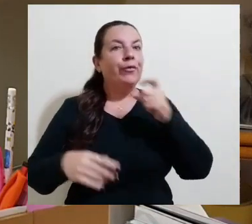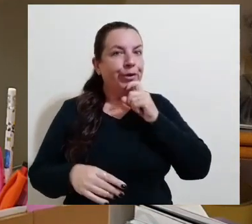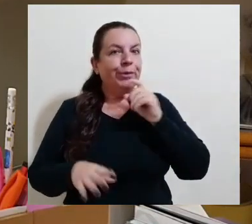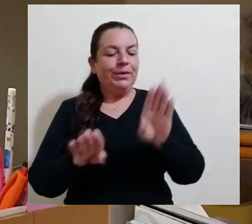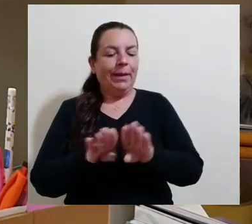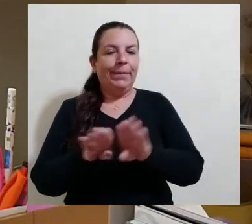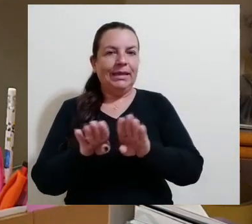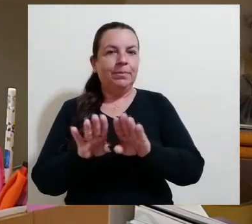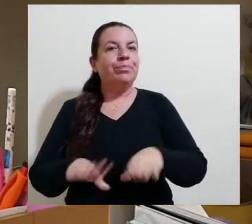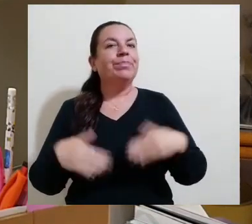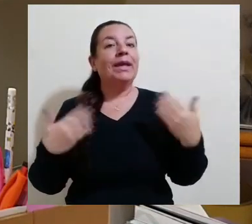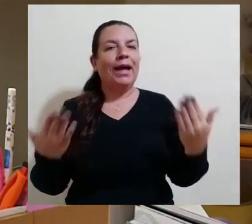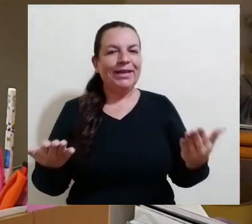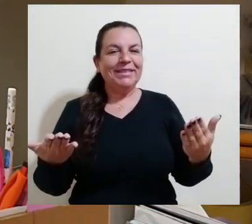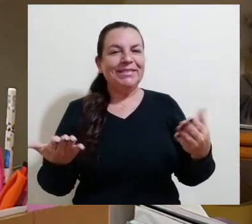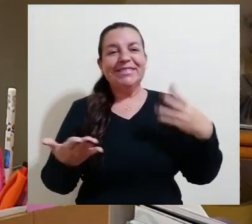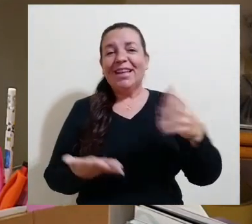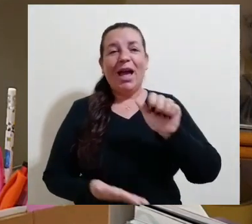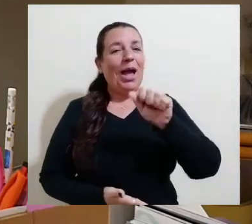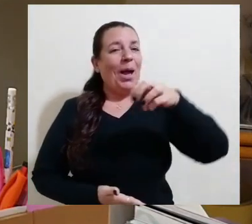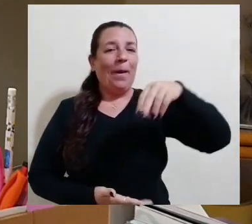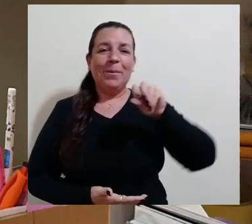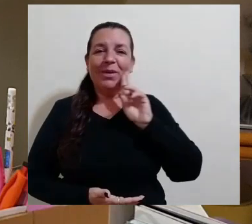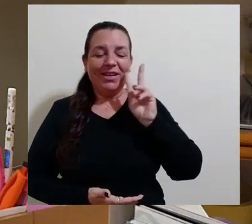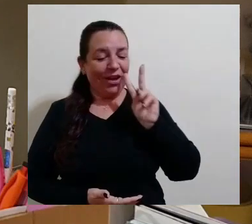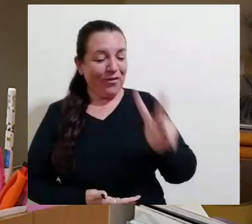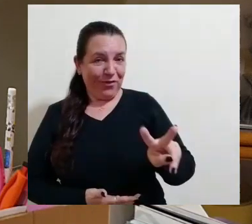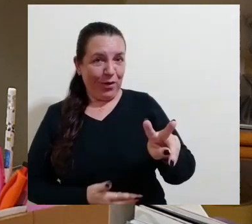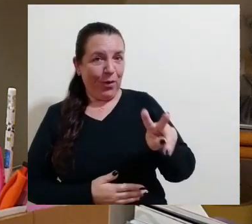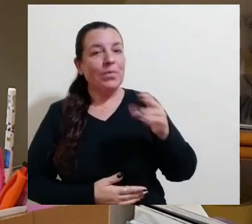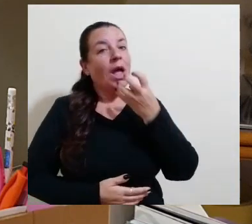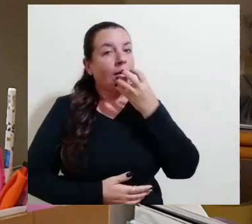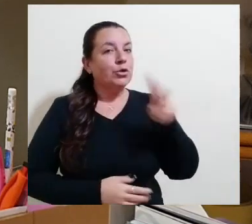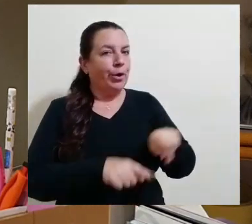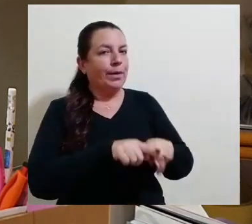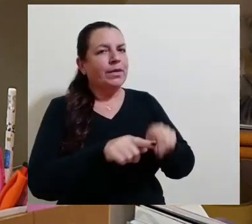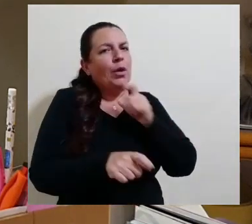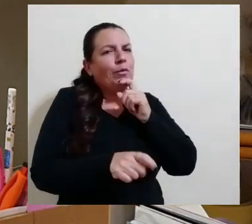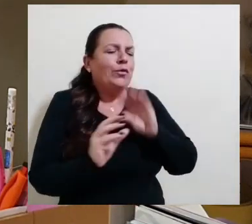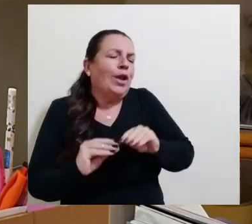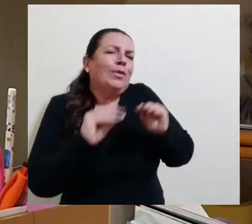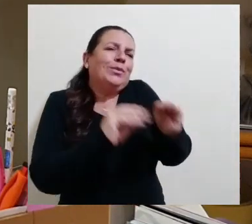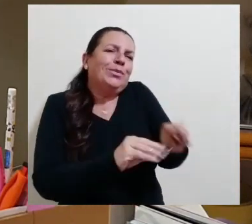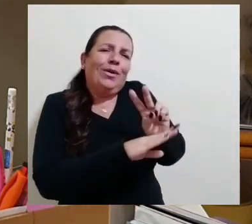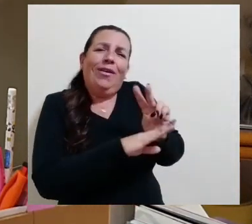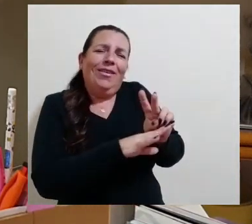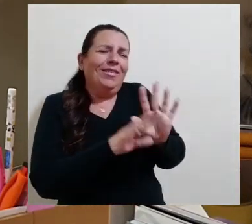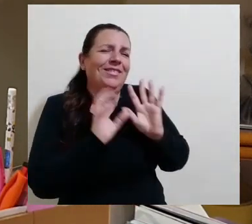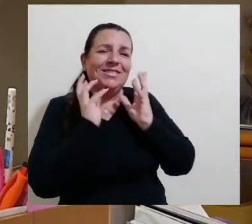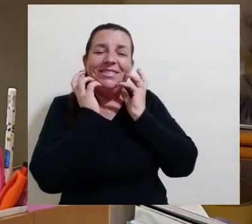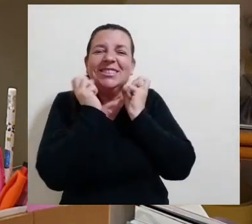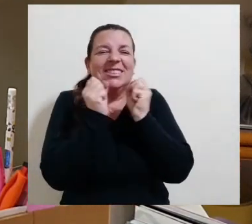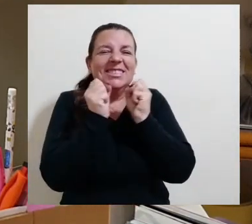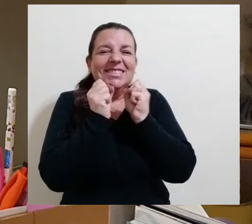é considerado bem frio e aí a amora viu a cachorrinha né irmãzinha dela com frio resolveu ir lá ajudar